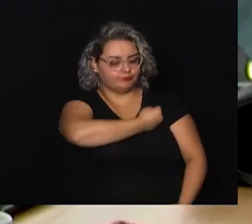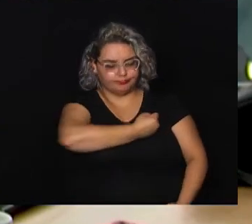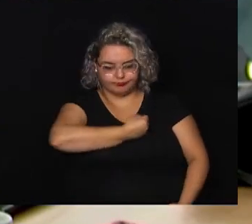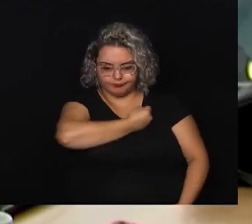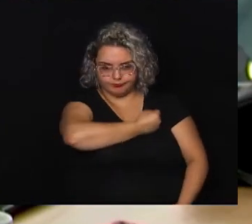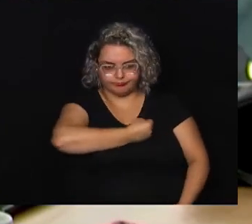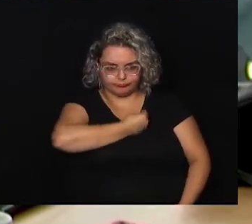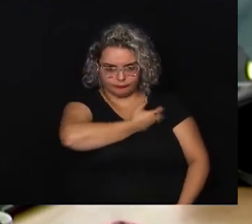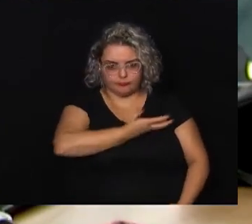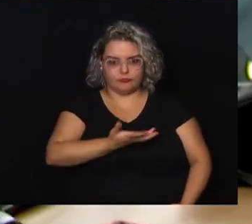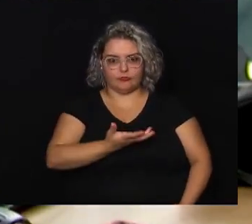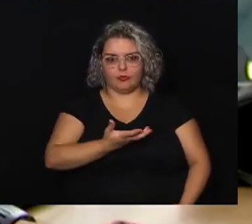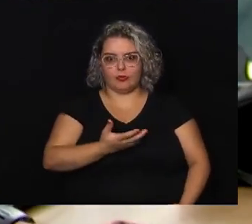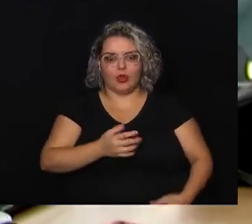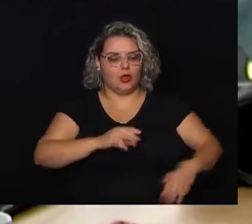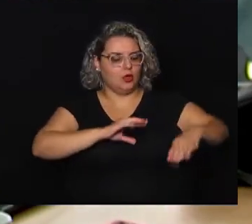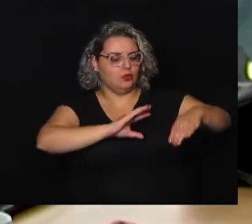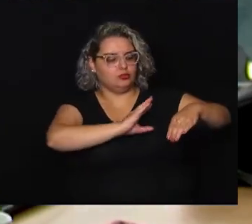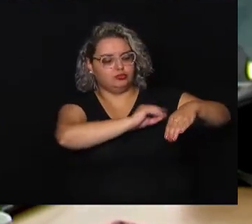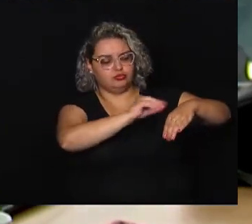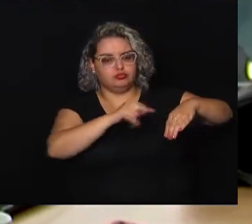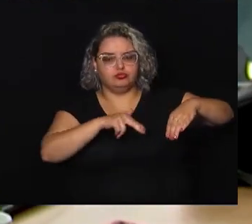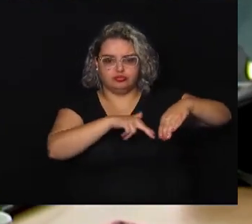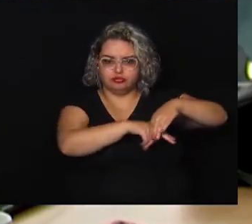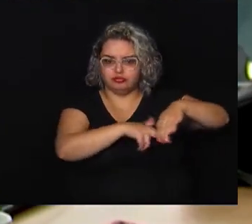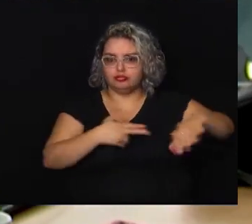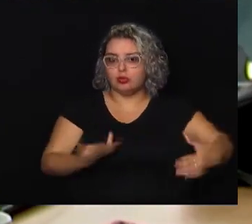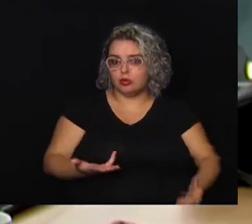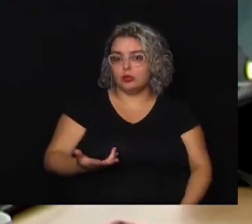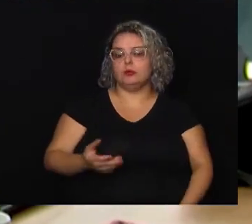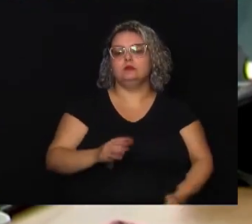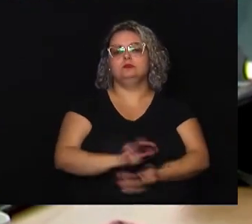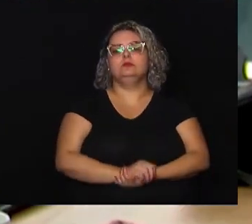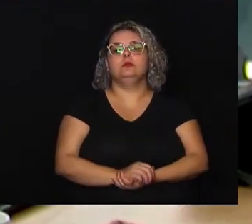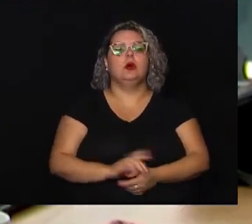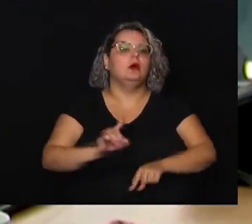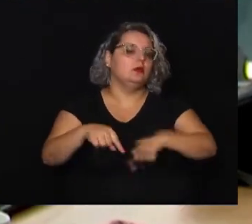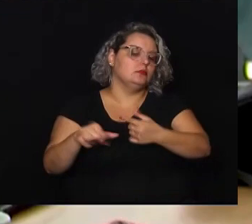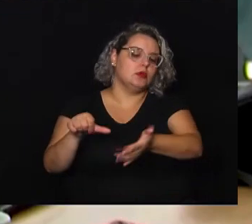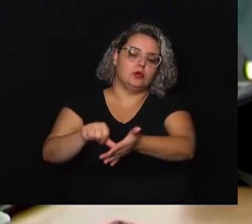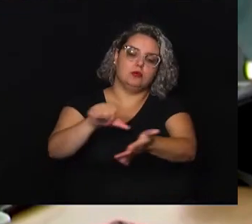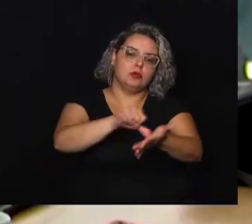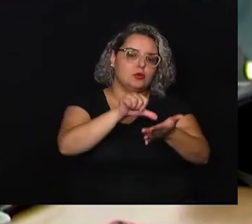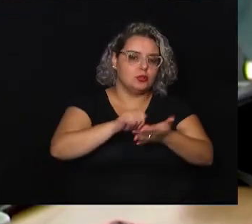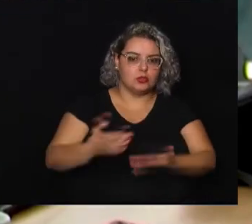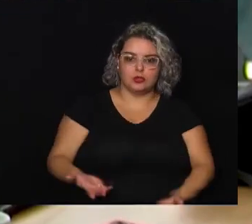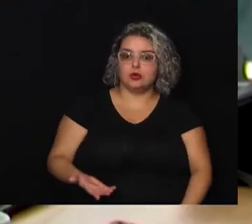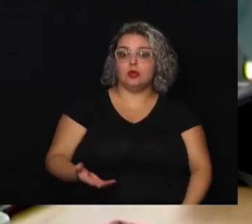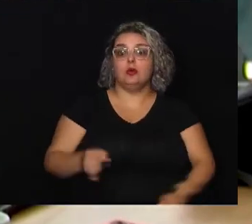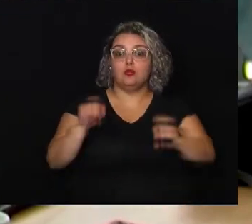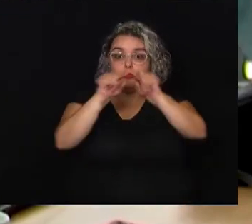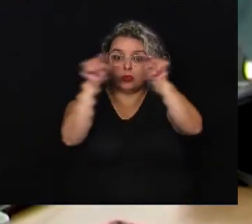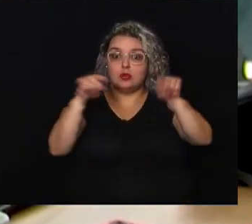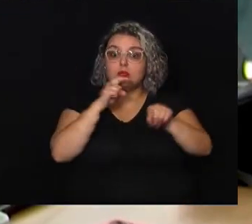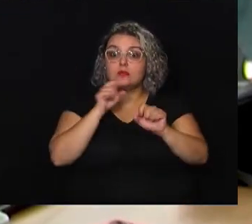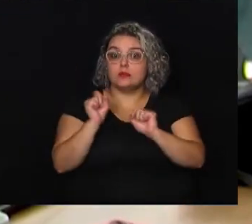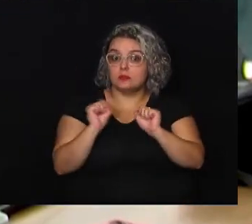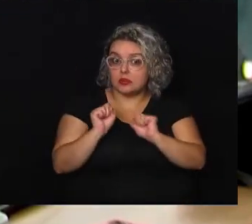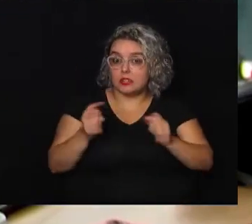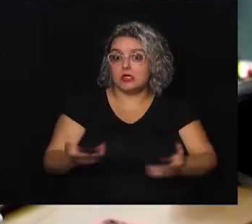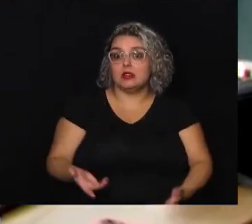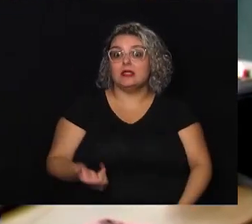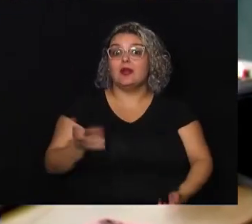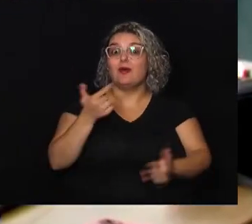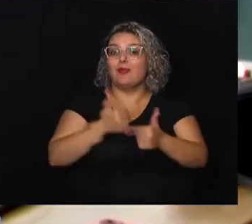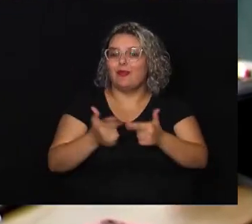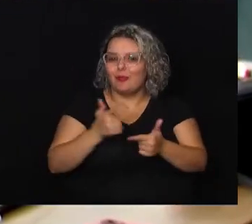móvel, enfim, teve para algumas unidades básicas de saúde, aparelho de ar-condicionado, que era um gargalo, que muitas